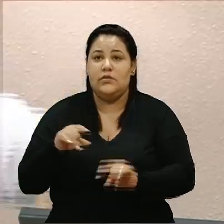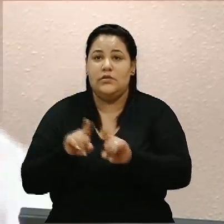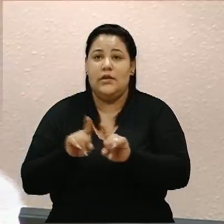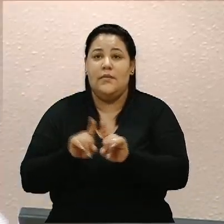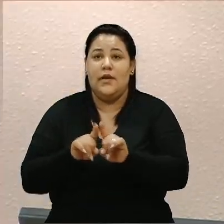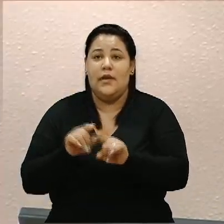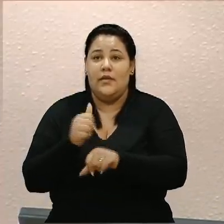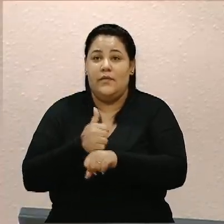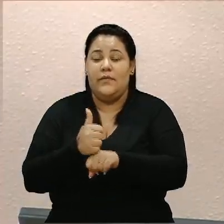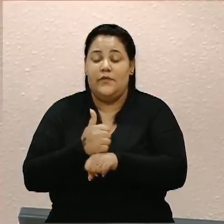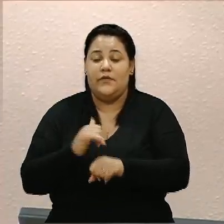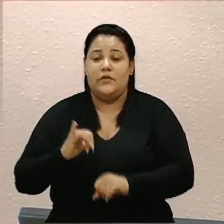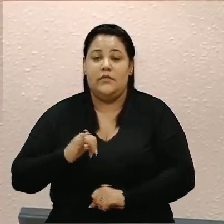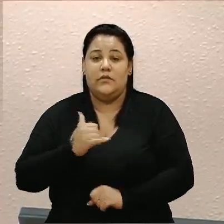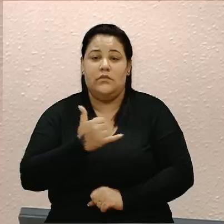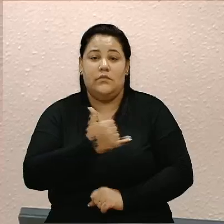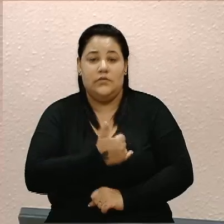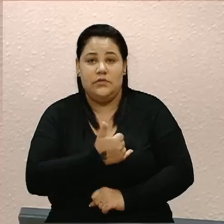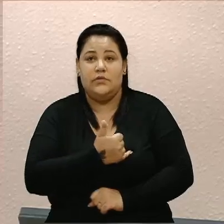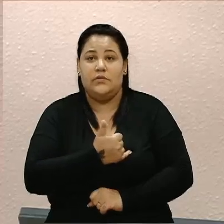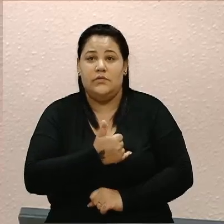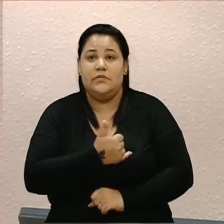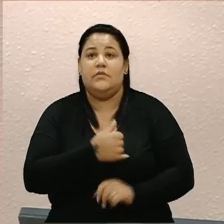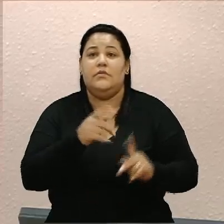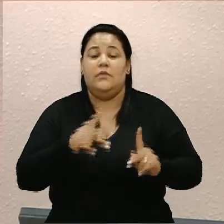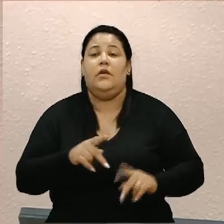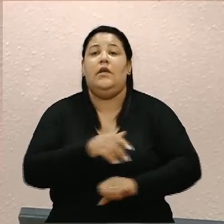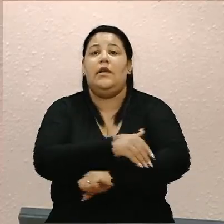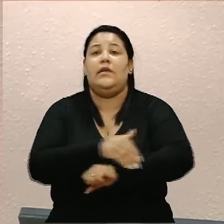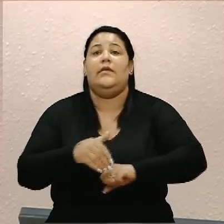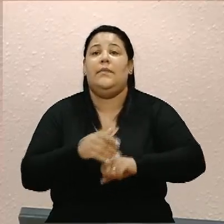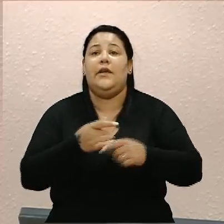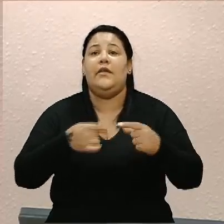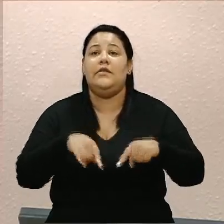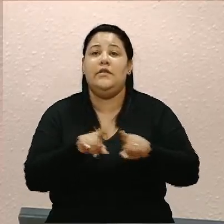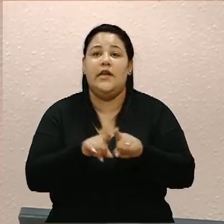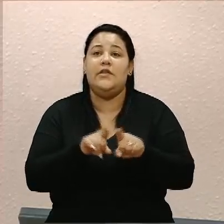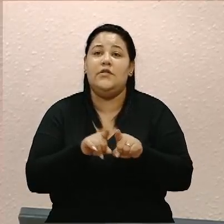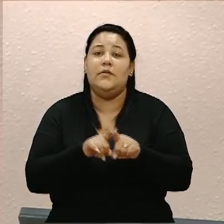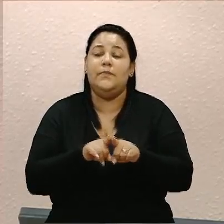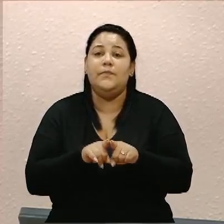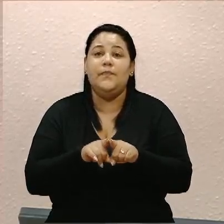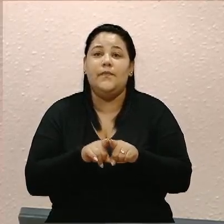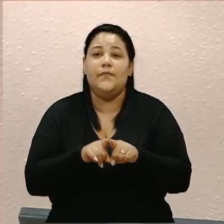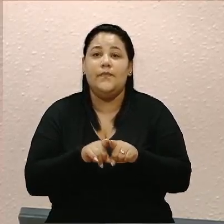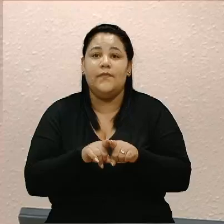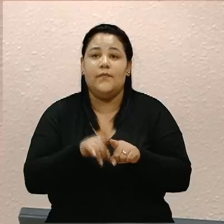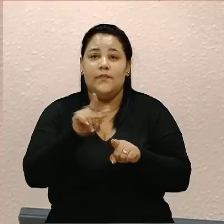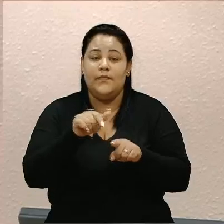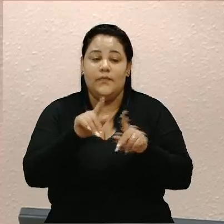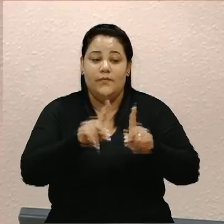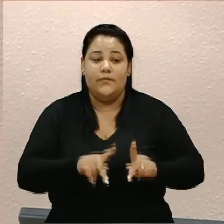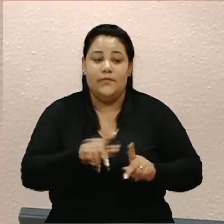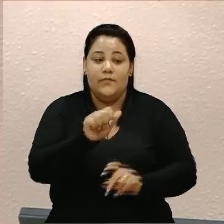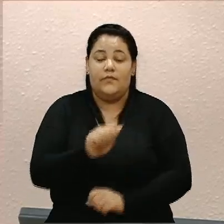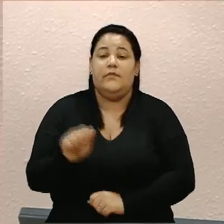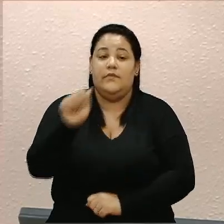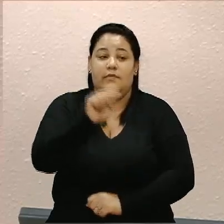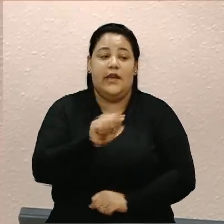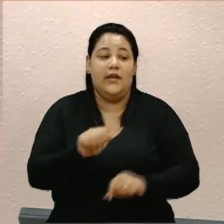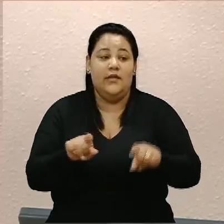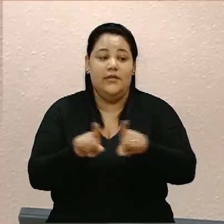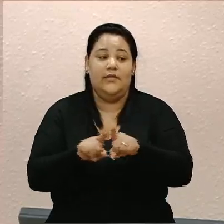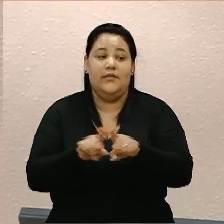que vão lá cuidar dos animais, das pessoas em situação de rua. Alimentos são oferecidos, tem o pessoal da assistência também que direciona, que